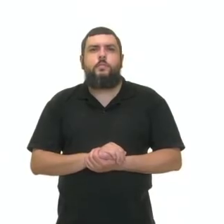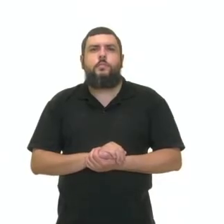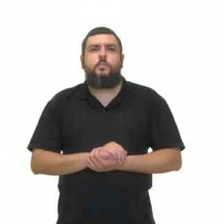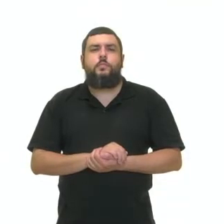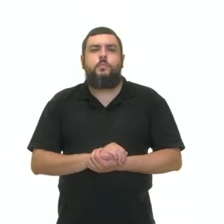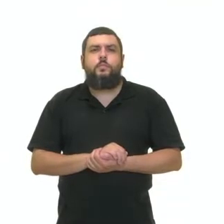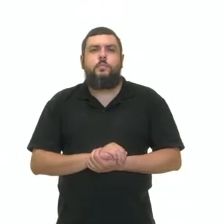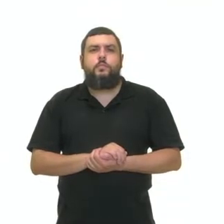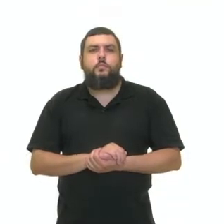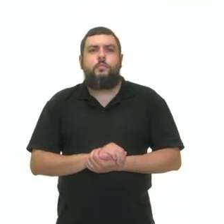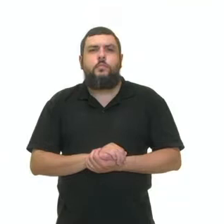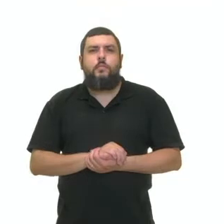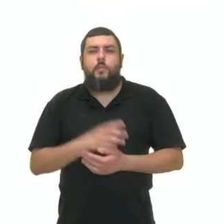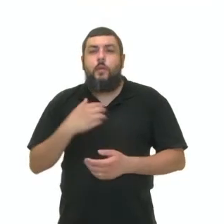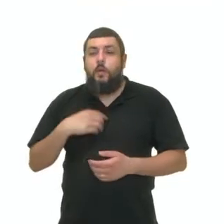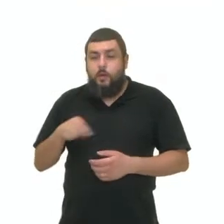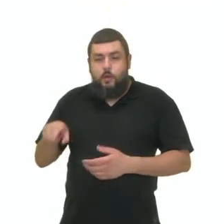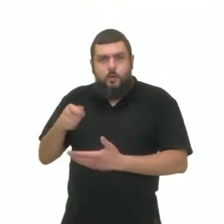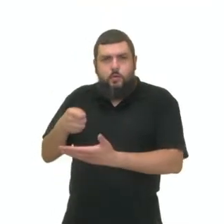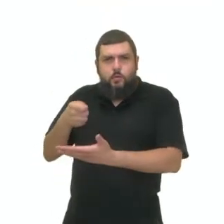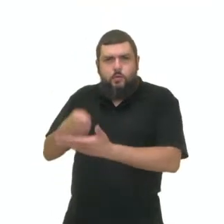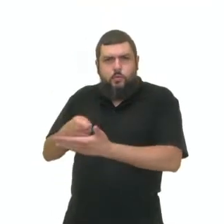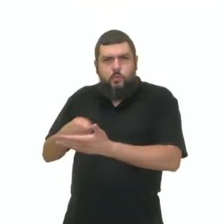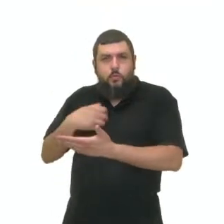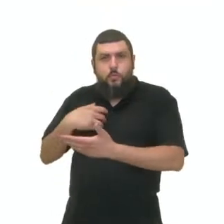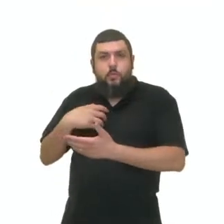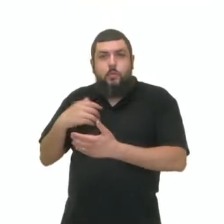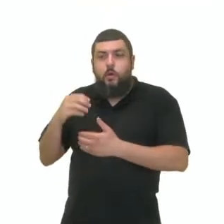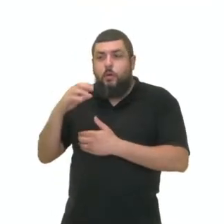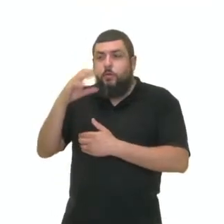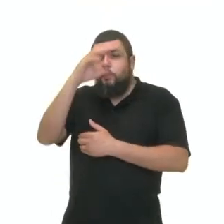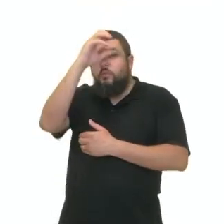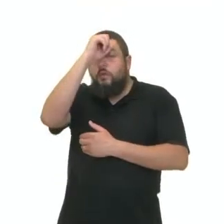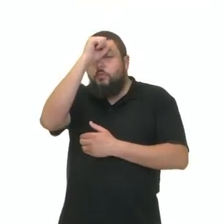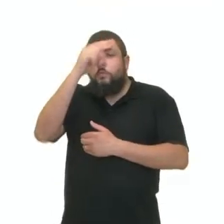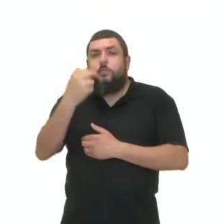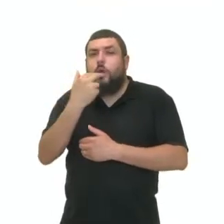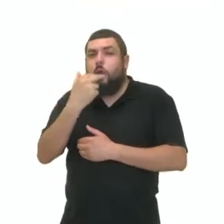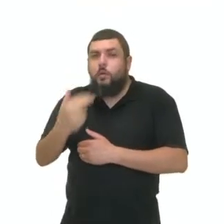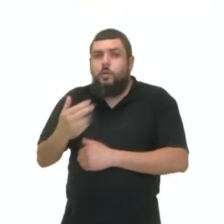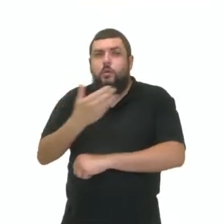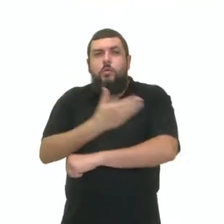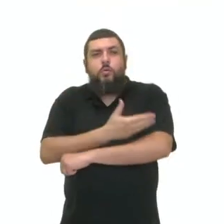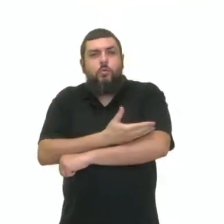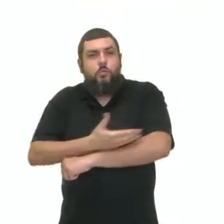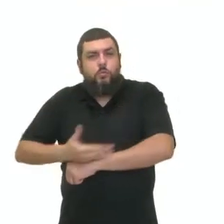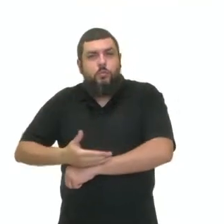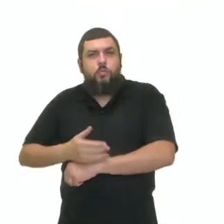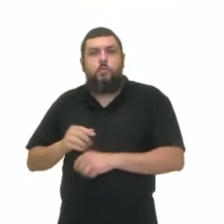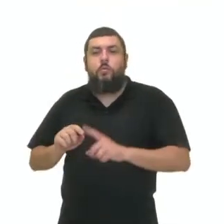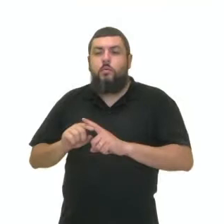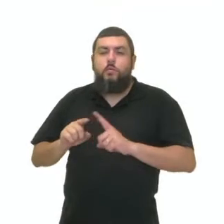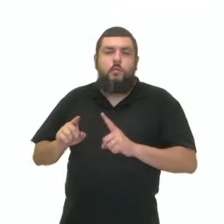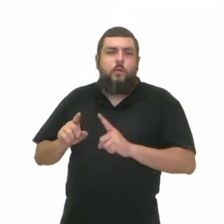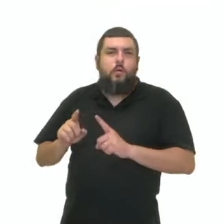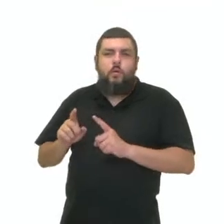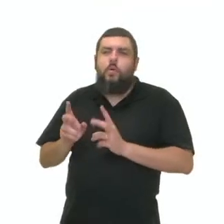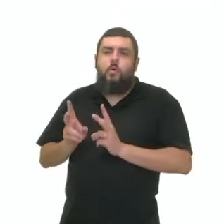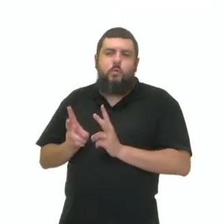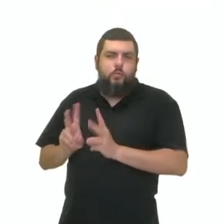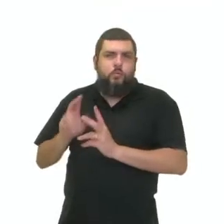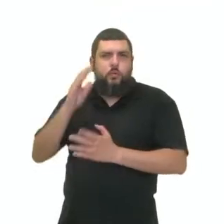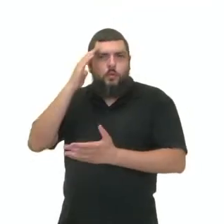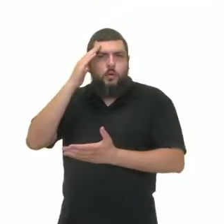falar a língua, os costumes, os usos e costumes dos romanos, mas não deixavam de continuar com muitas de suas crenças e valores